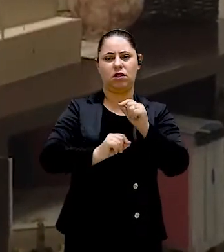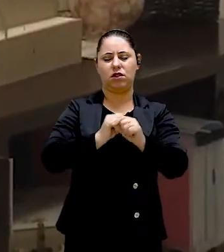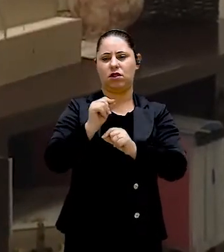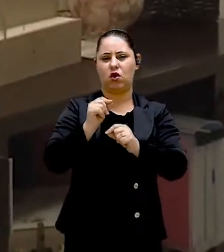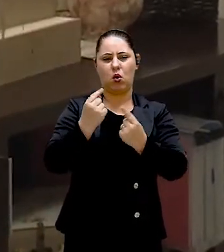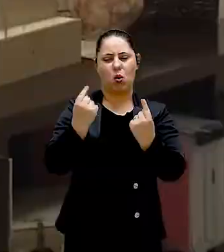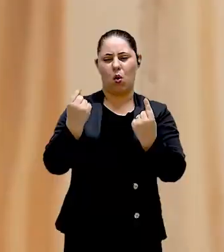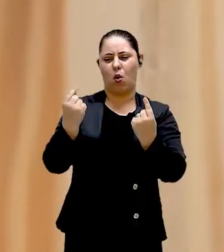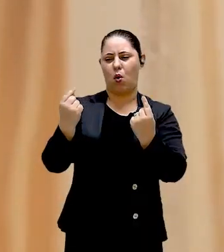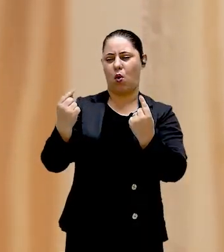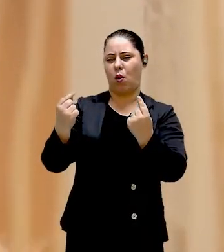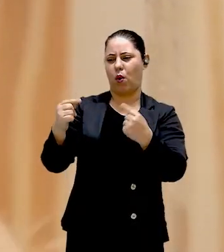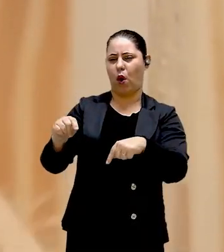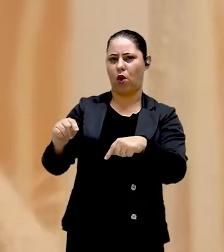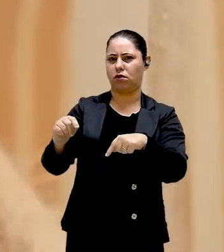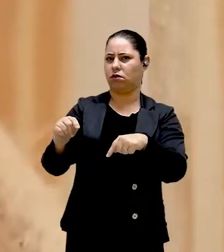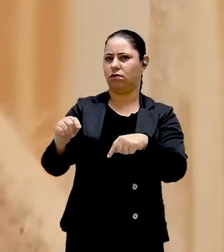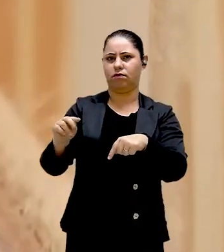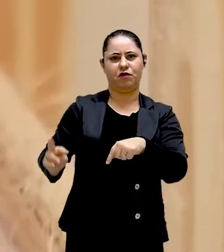todos os nossos princípios.